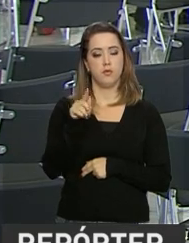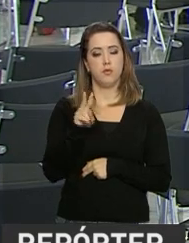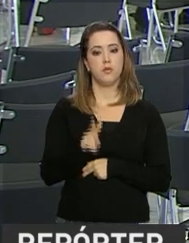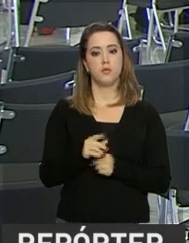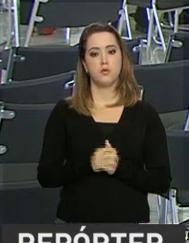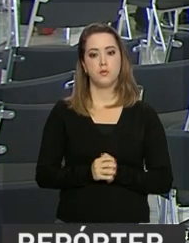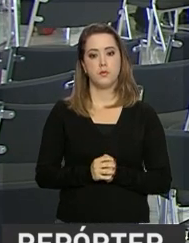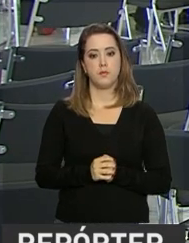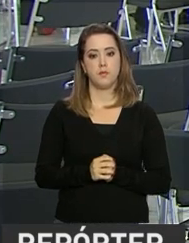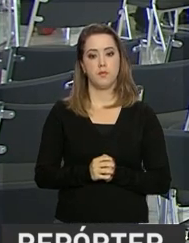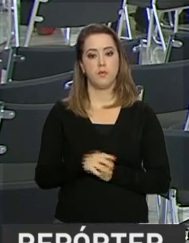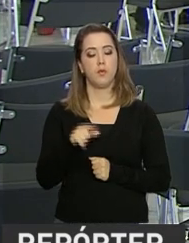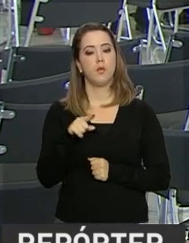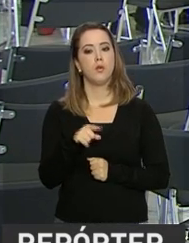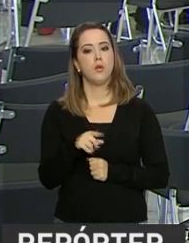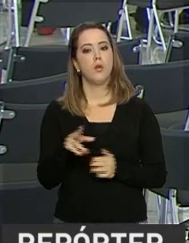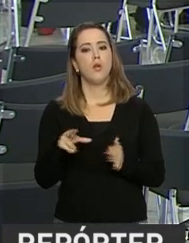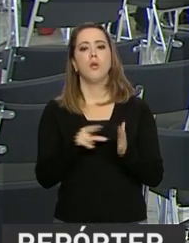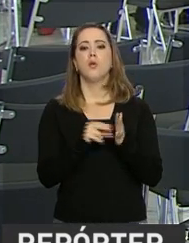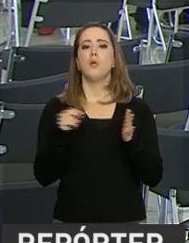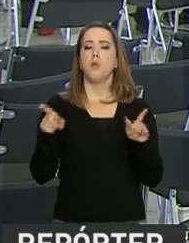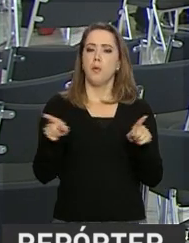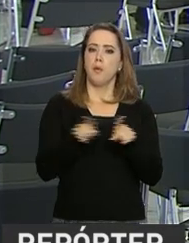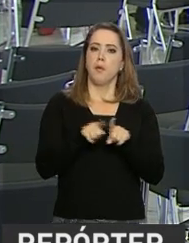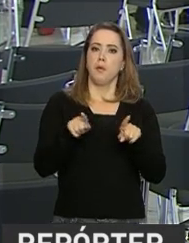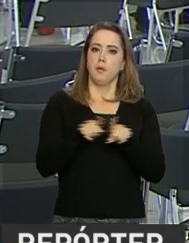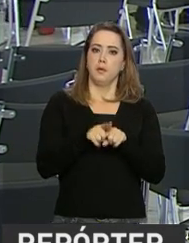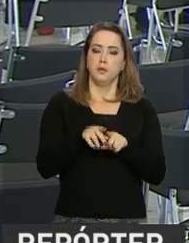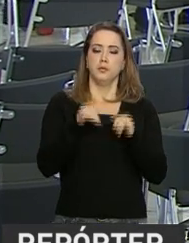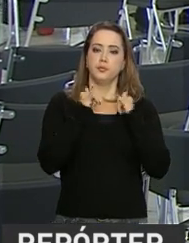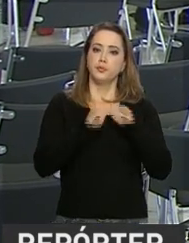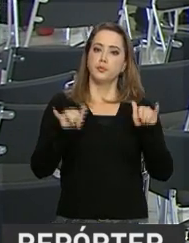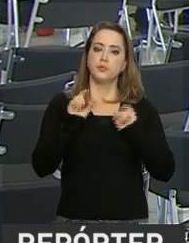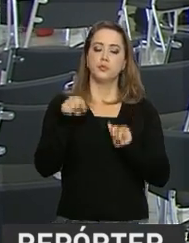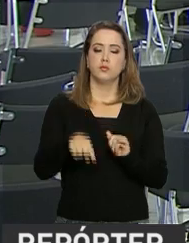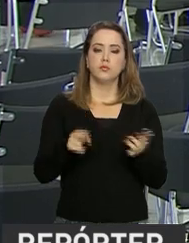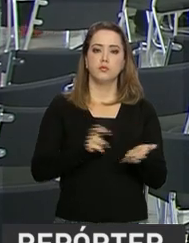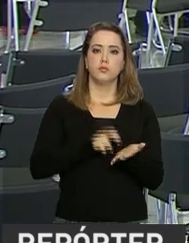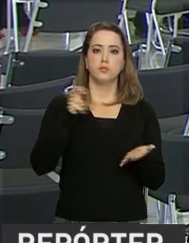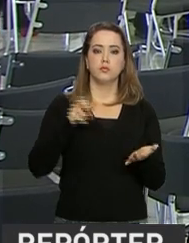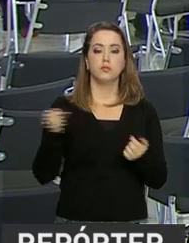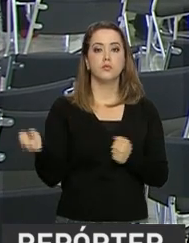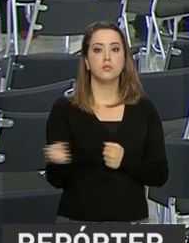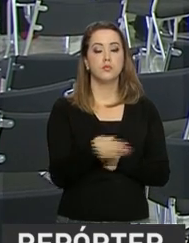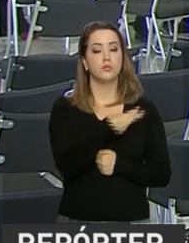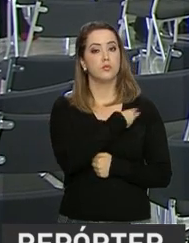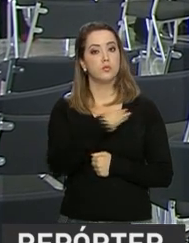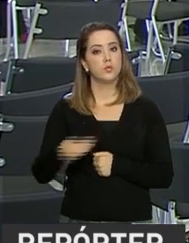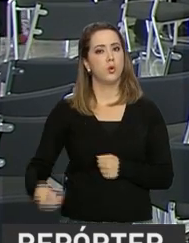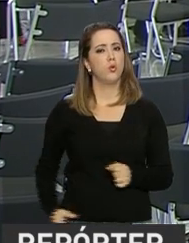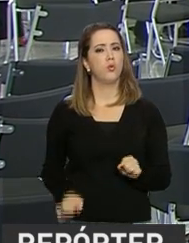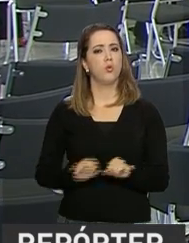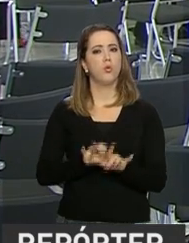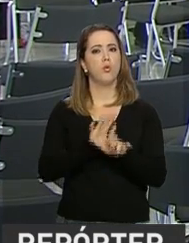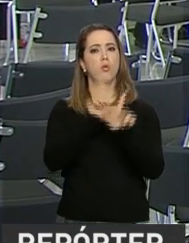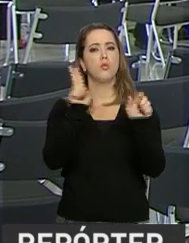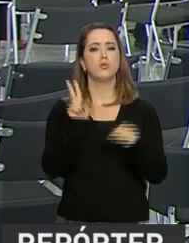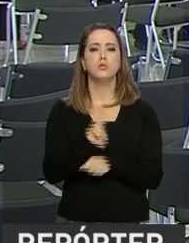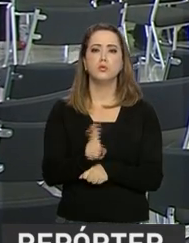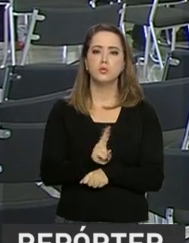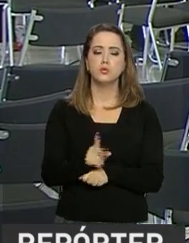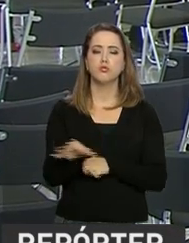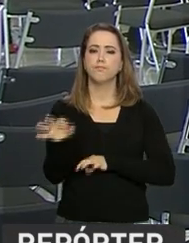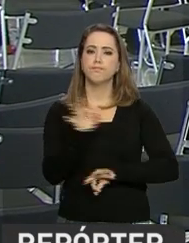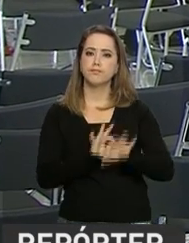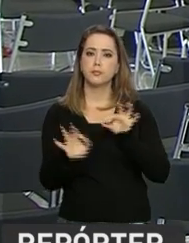Paulo e o Palácio do Planalto também informou hoje pela manhã que o novo ministro da Transparência fiscalização e